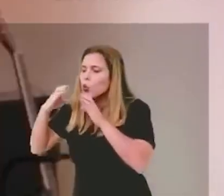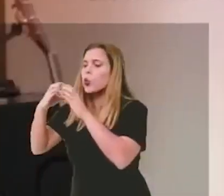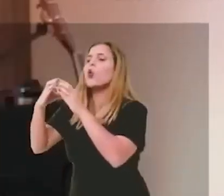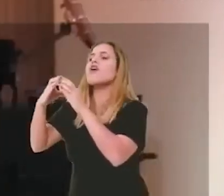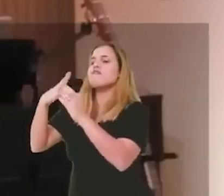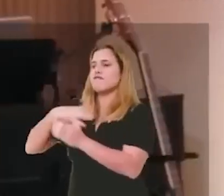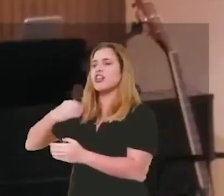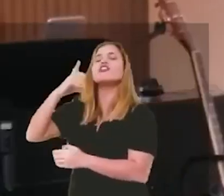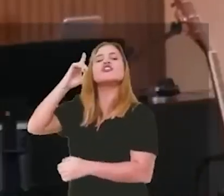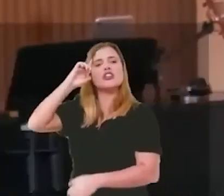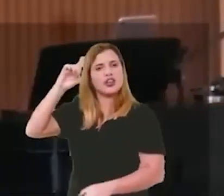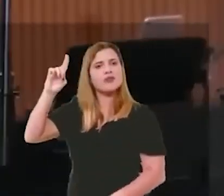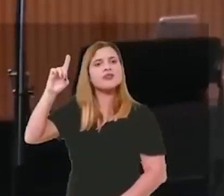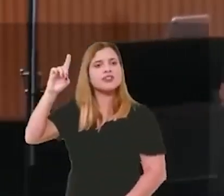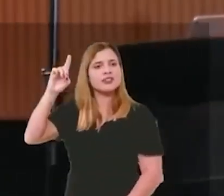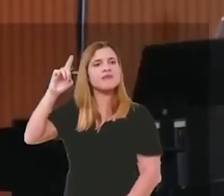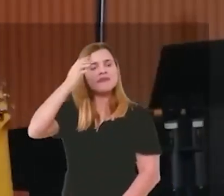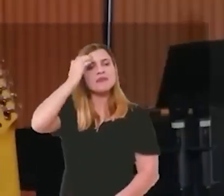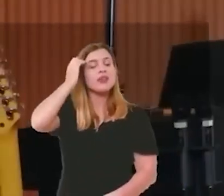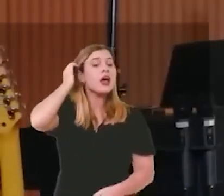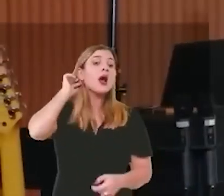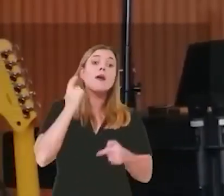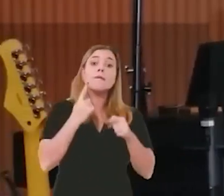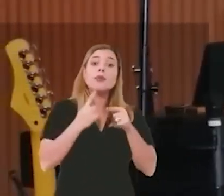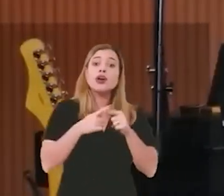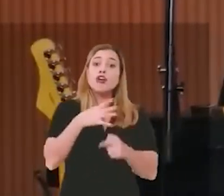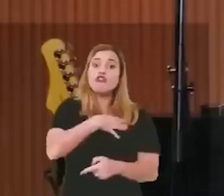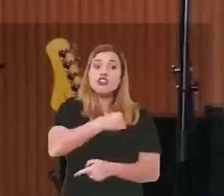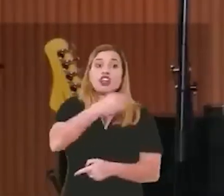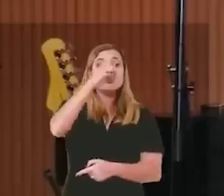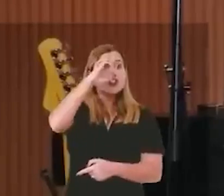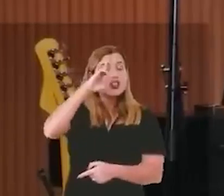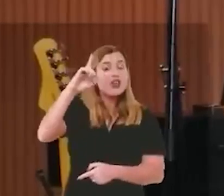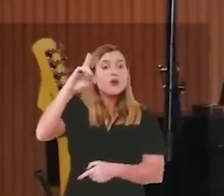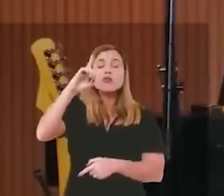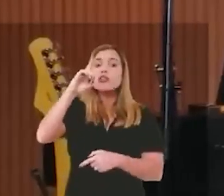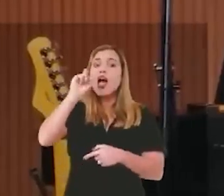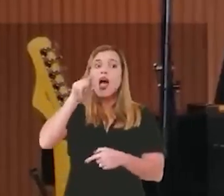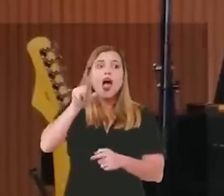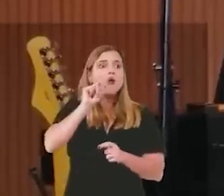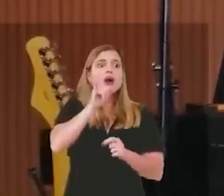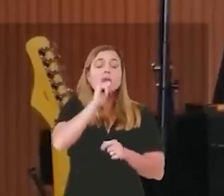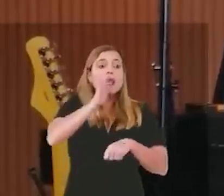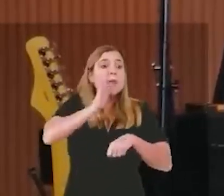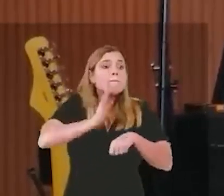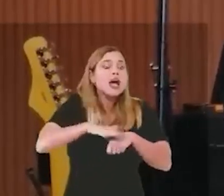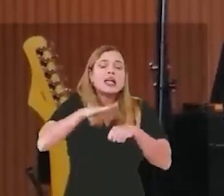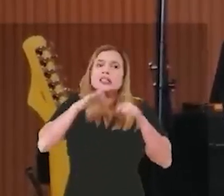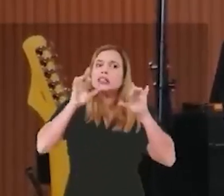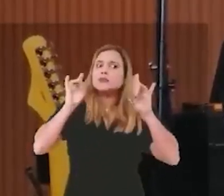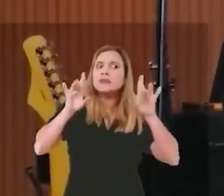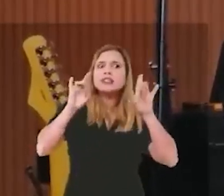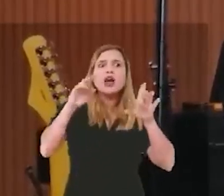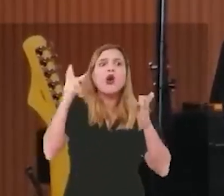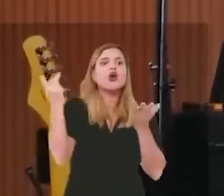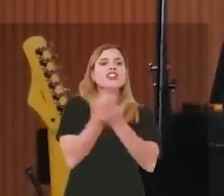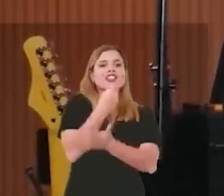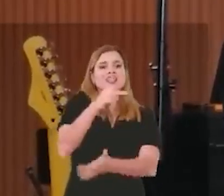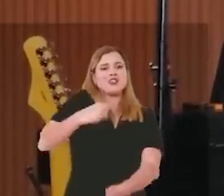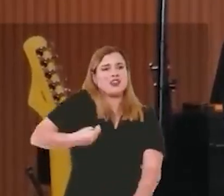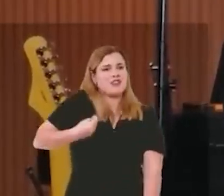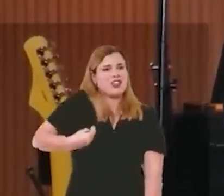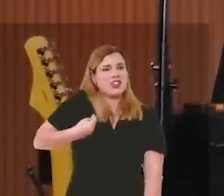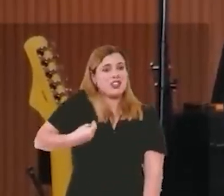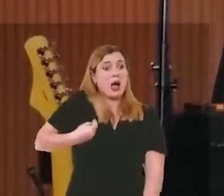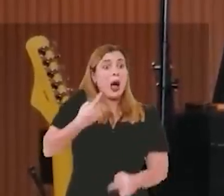cristã. Ser filho de Deus é a coisa mais radical que pode acontecer na sua vida. É ter um novo coração, uma nova mente, uma nova